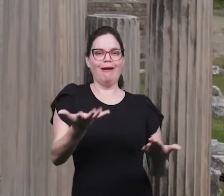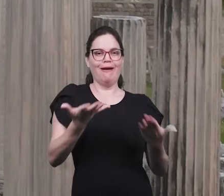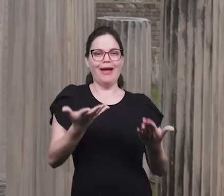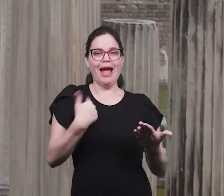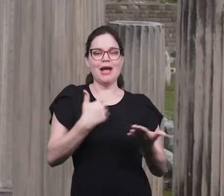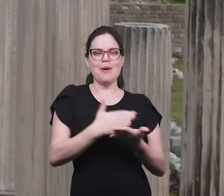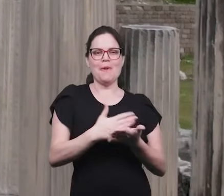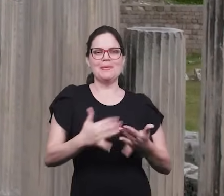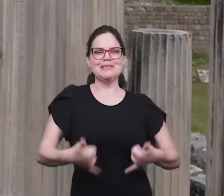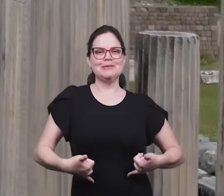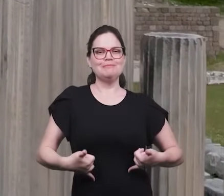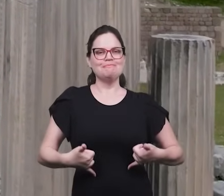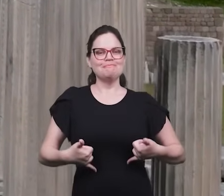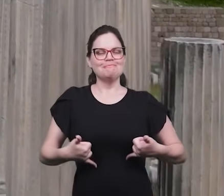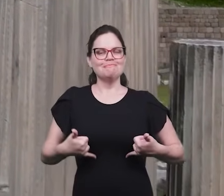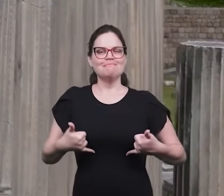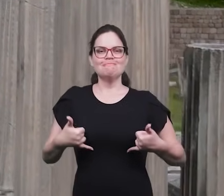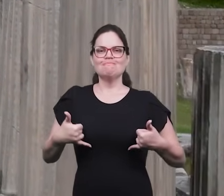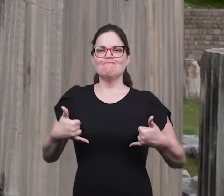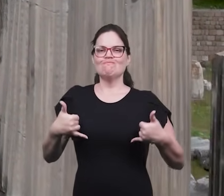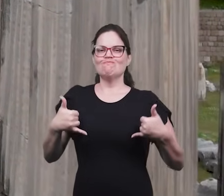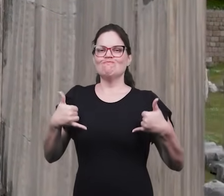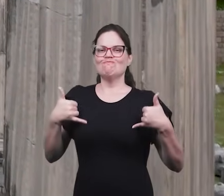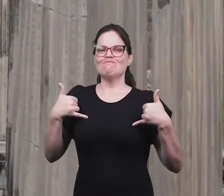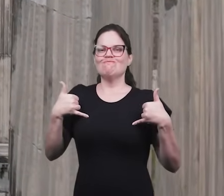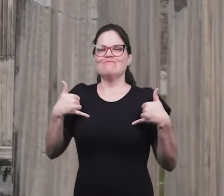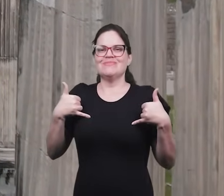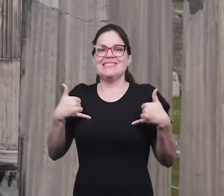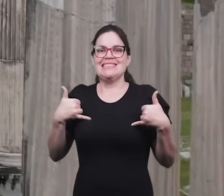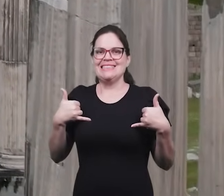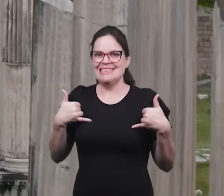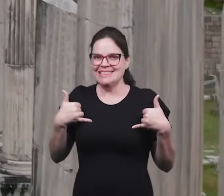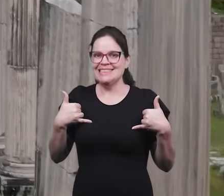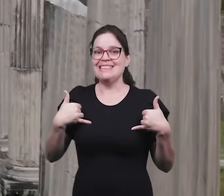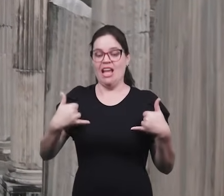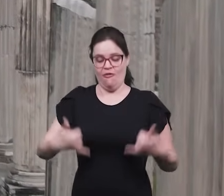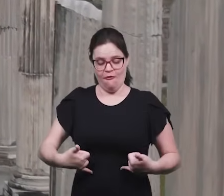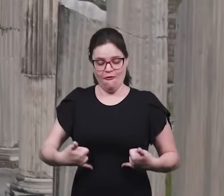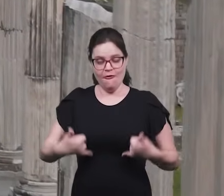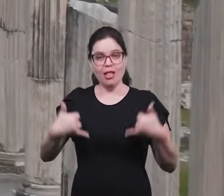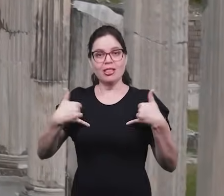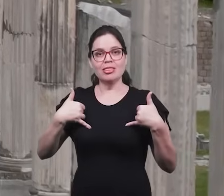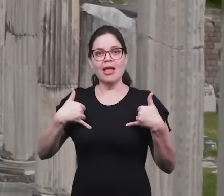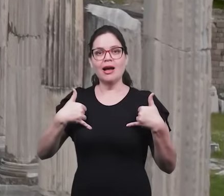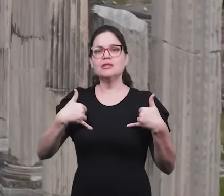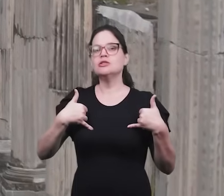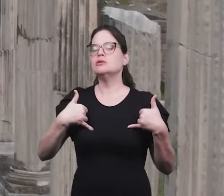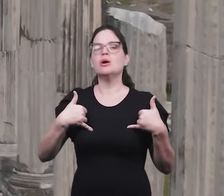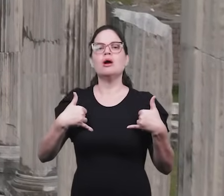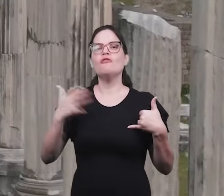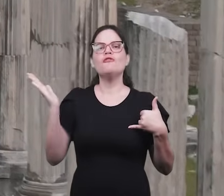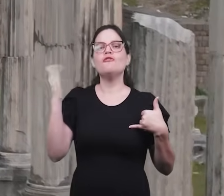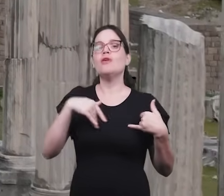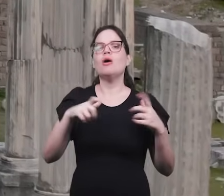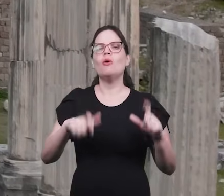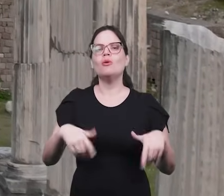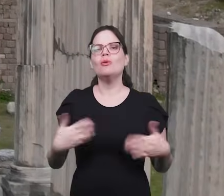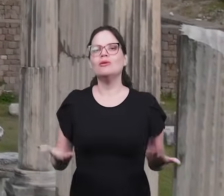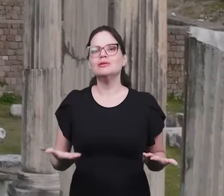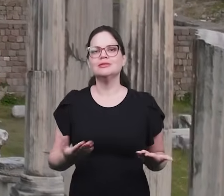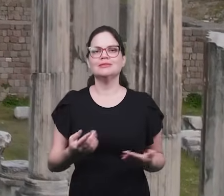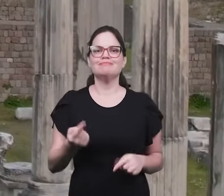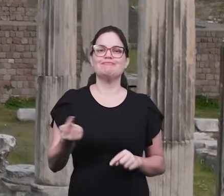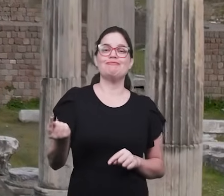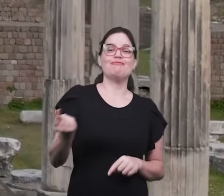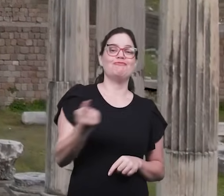vaidade. E essa vaidade, ela já entrou desde o Gênesis.